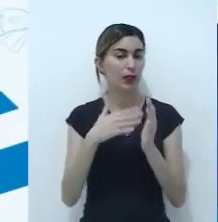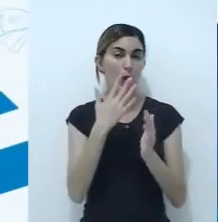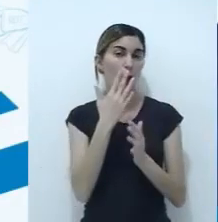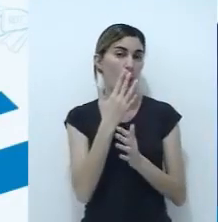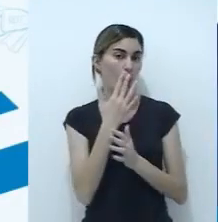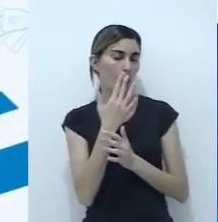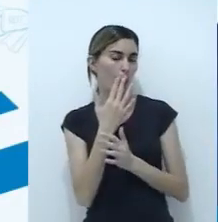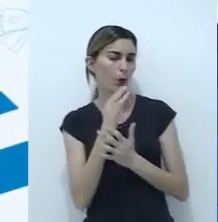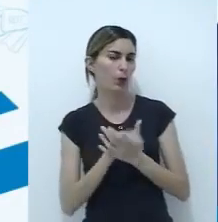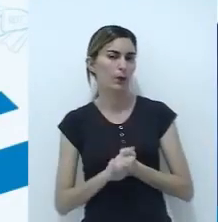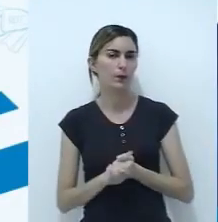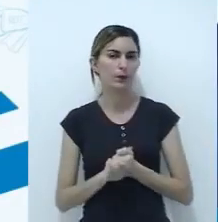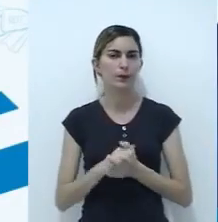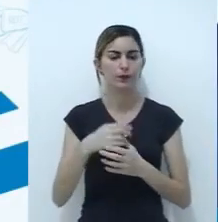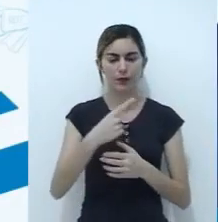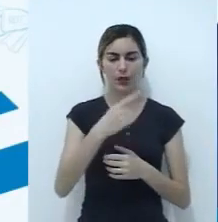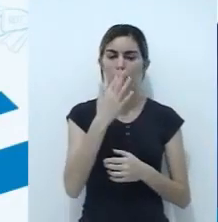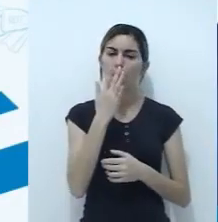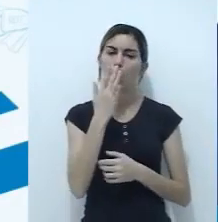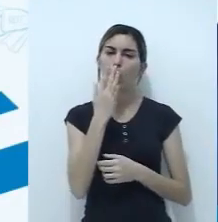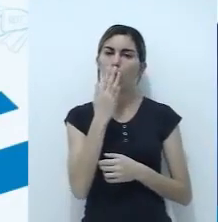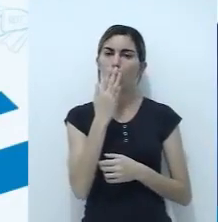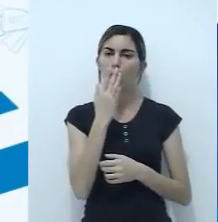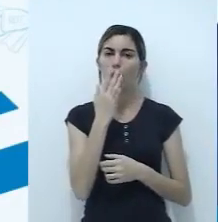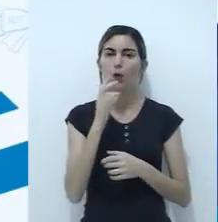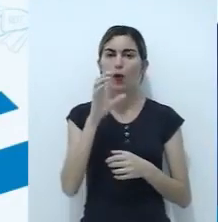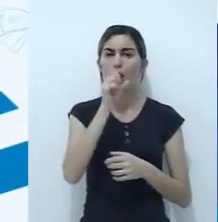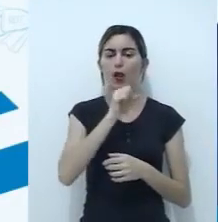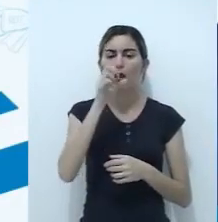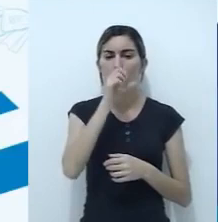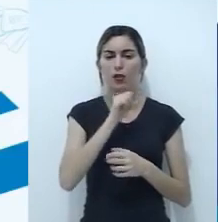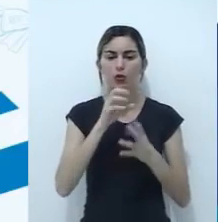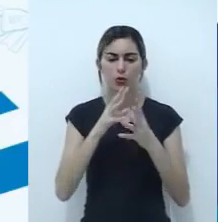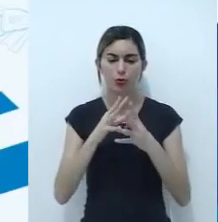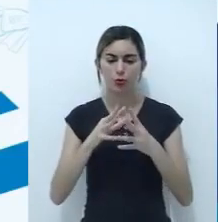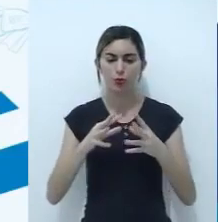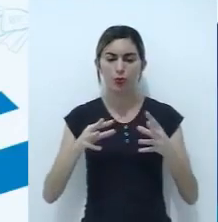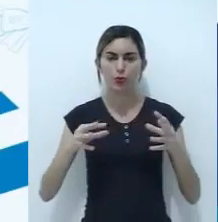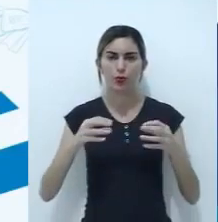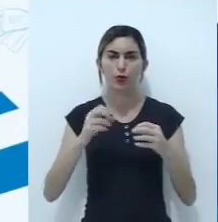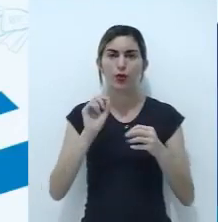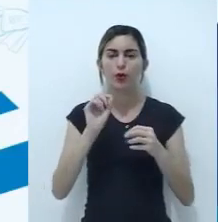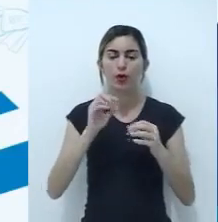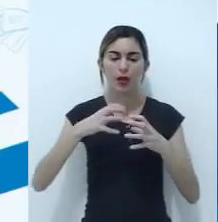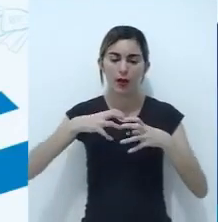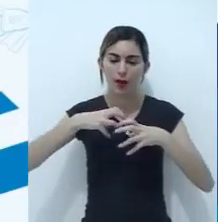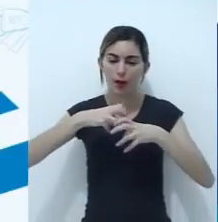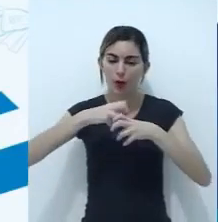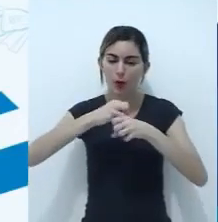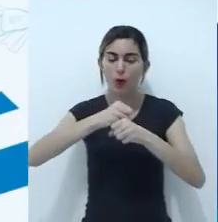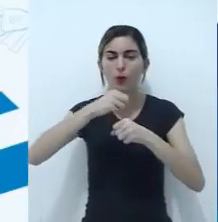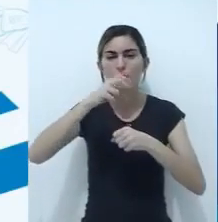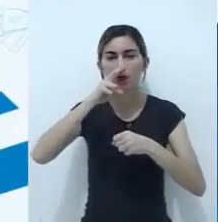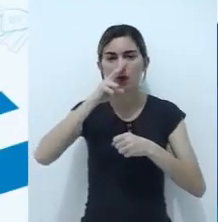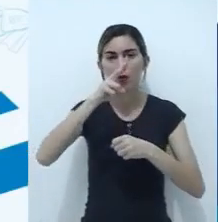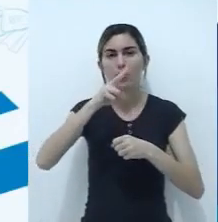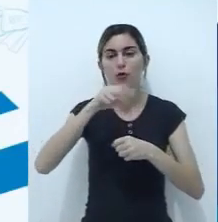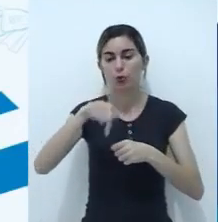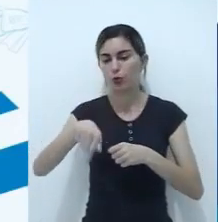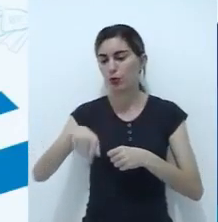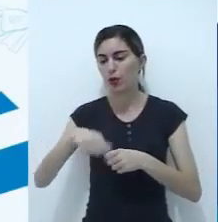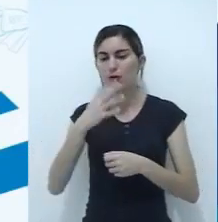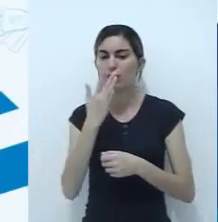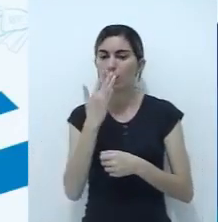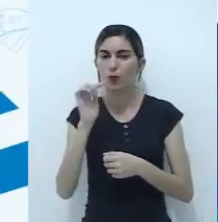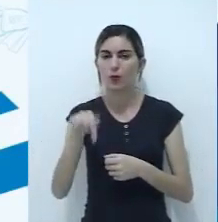a cor, né? Essa cor aqui, essa cor laranja está ficando bem mais escura do que essa cor aqui.